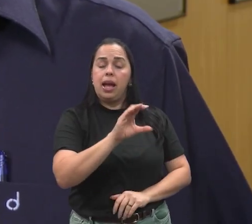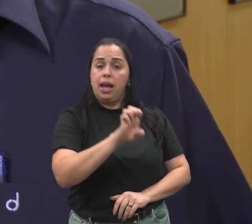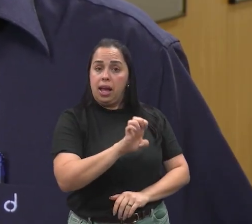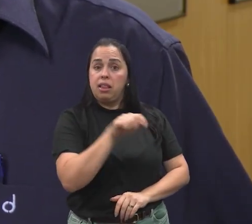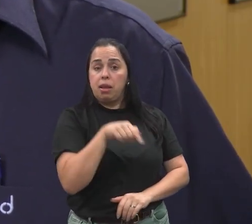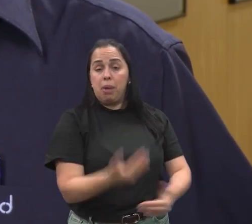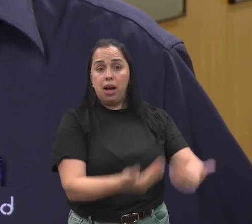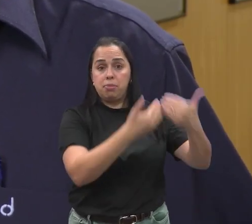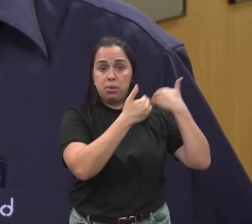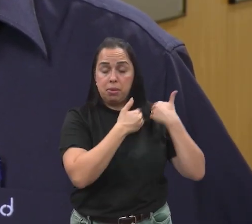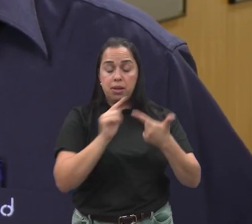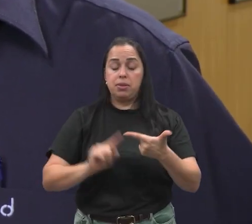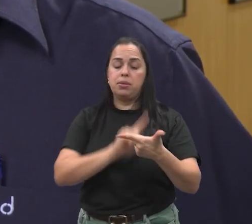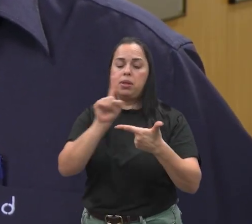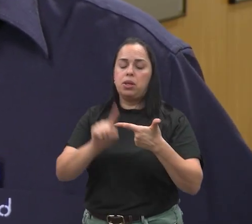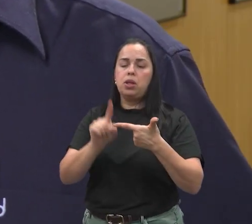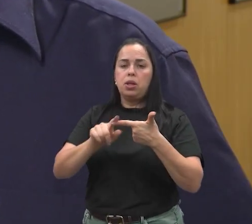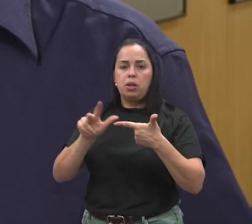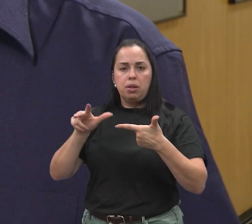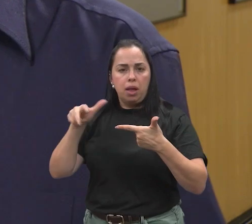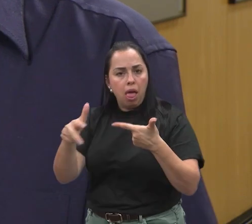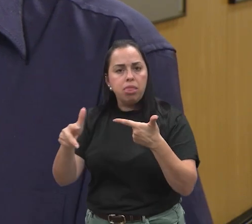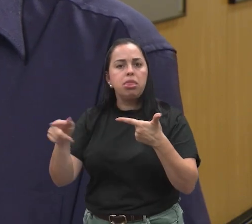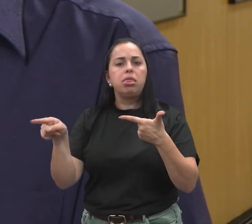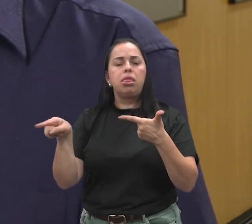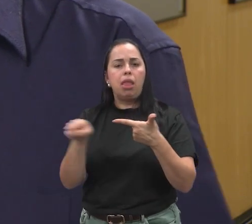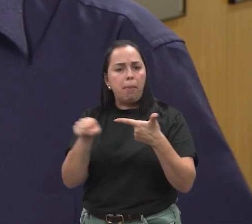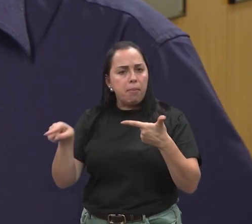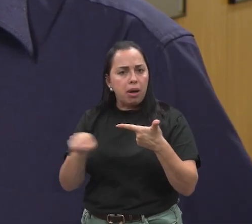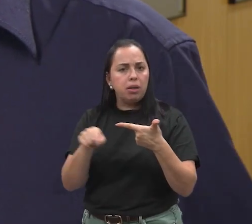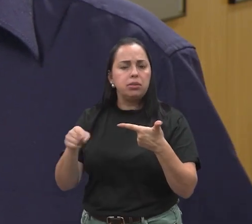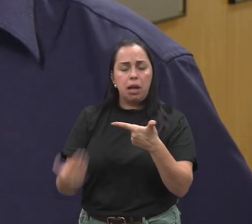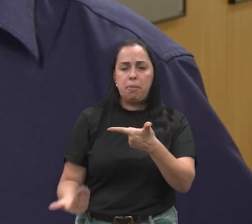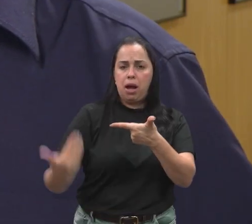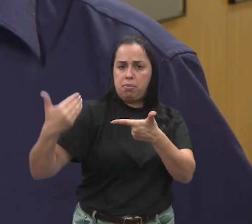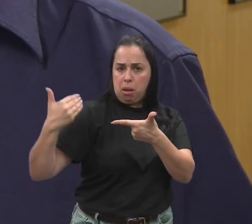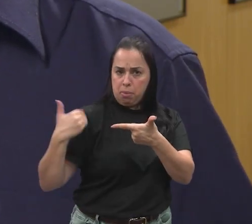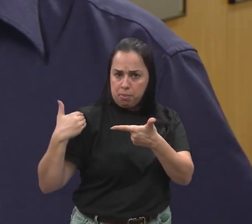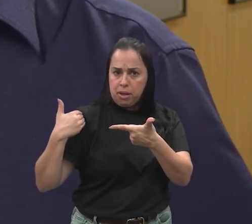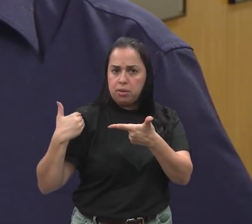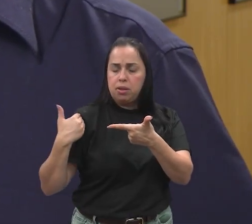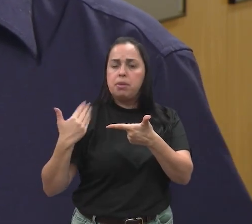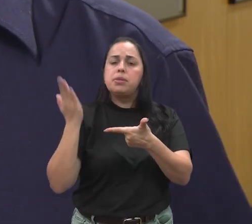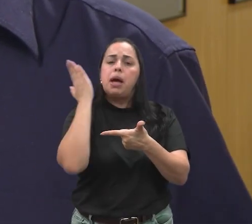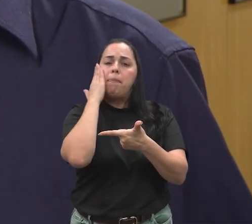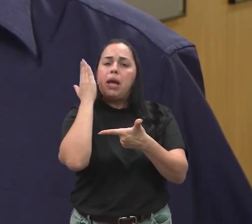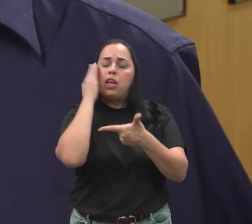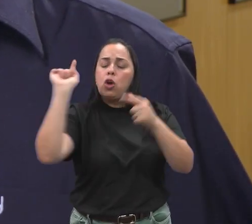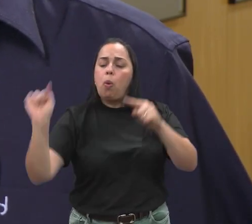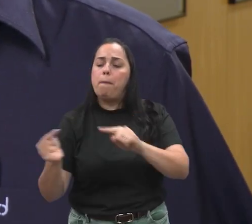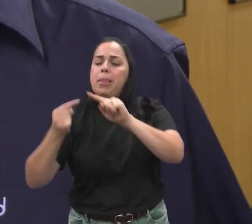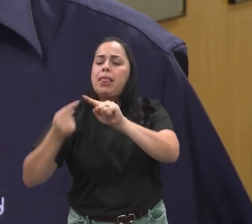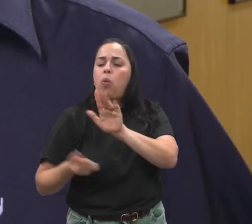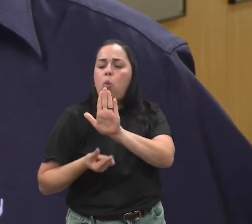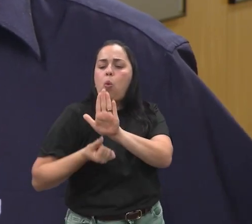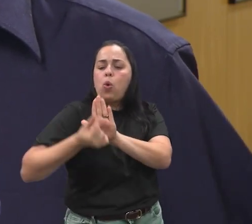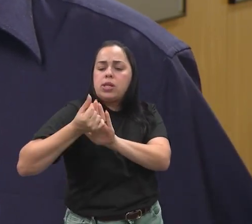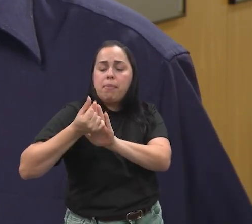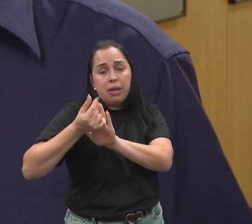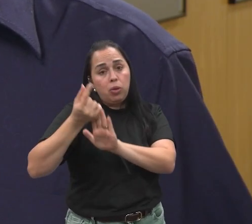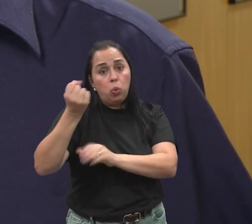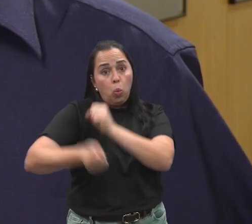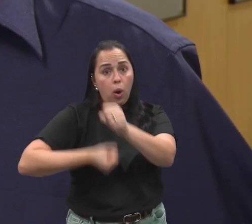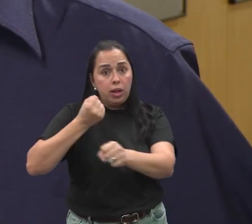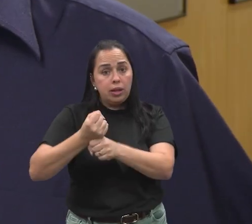Contas tem um papel nisso, a Câmara Municipal no dia a dia também aqui da sua aplicação do orçamento público